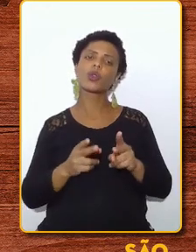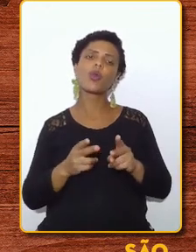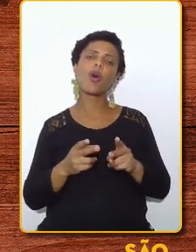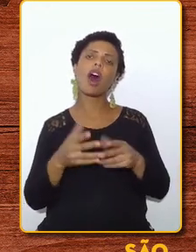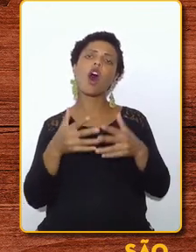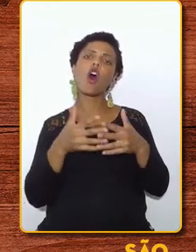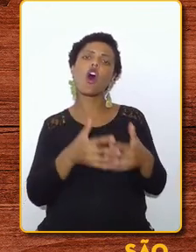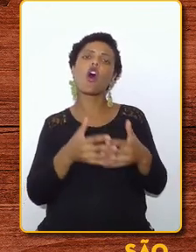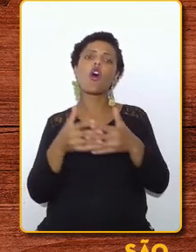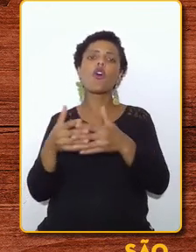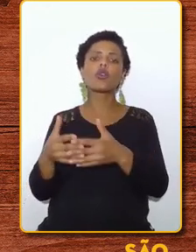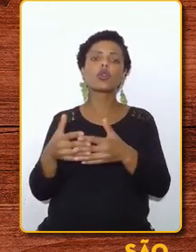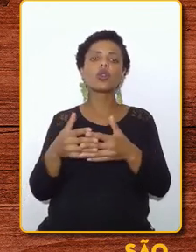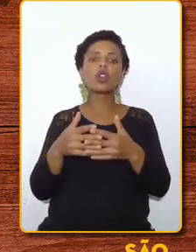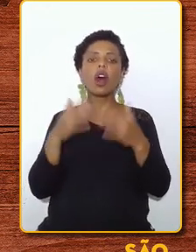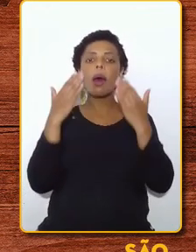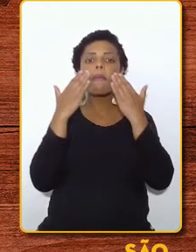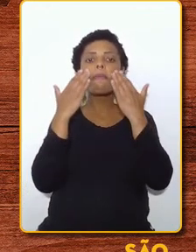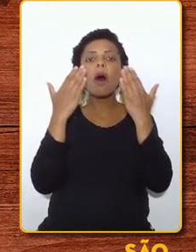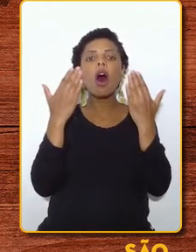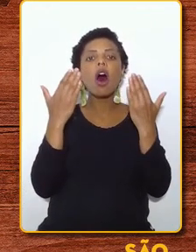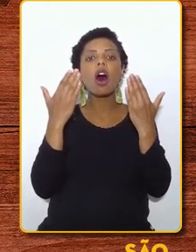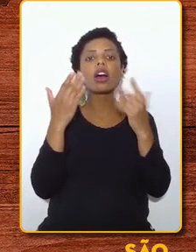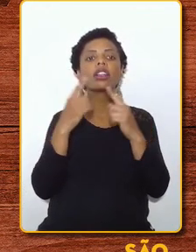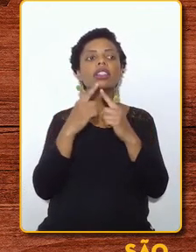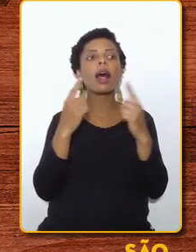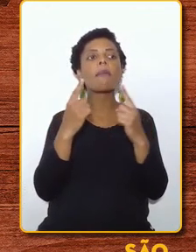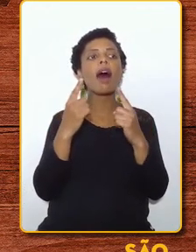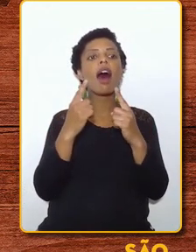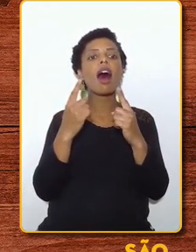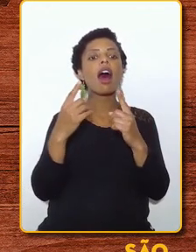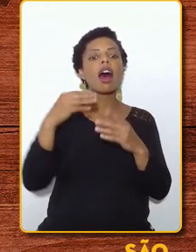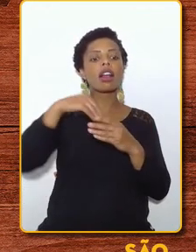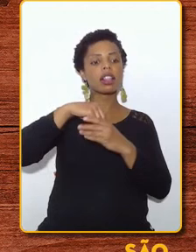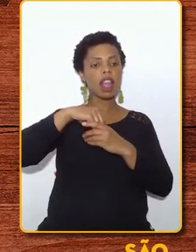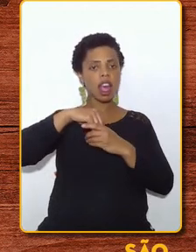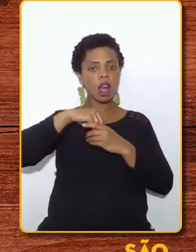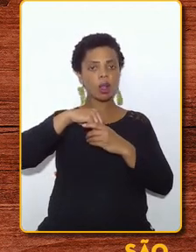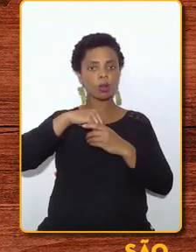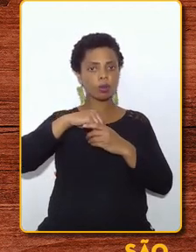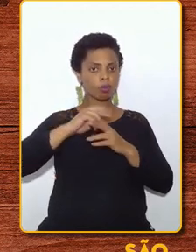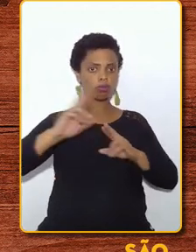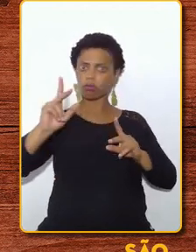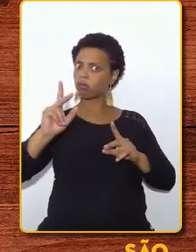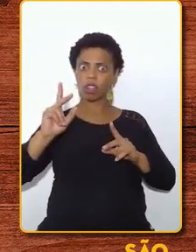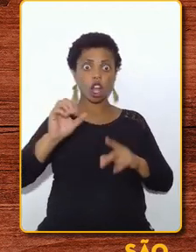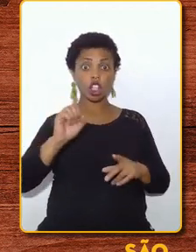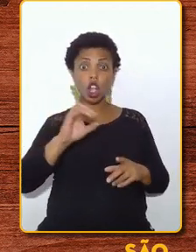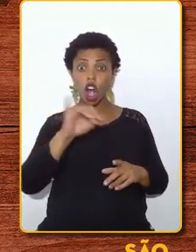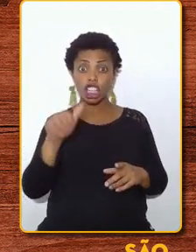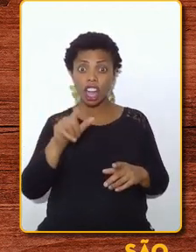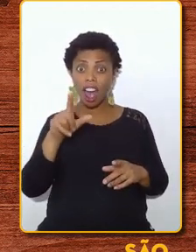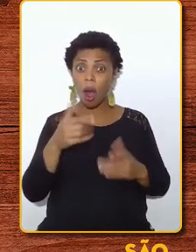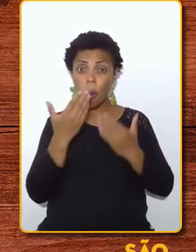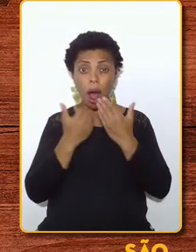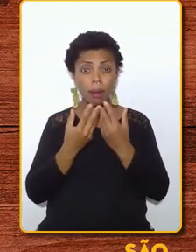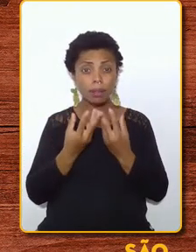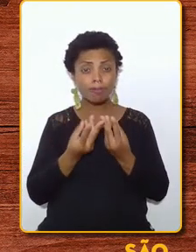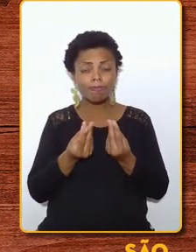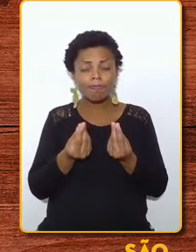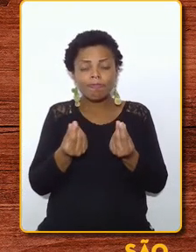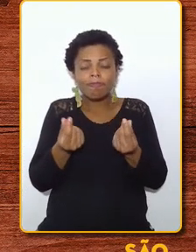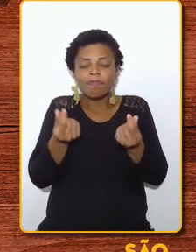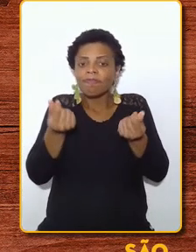a aparência com o conteúdo. A soja é um grande alimento. Olhem todos os produtos que vocês comem,